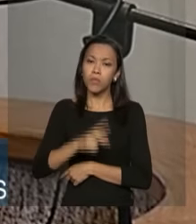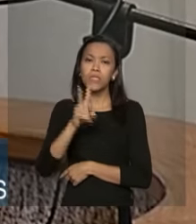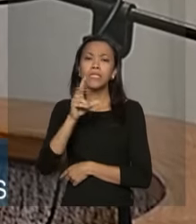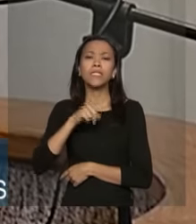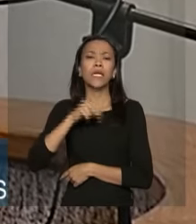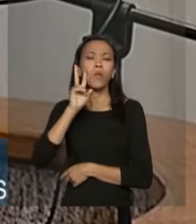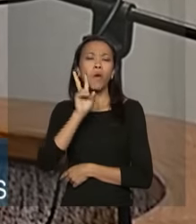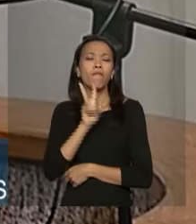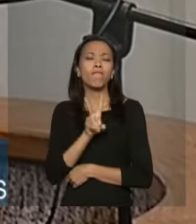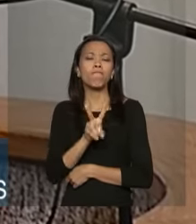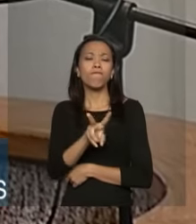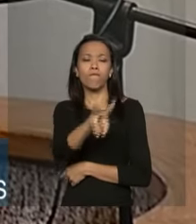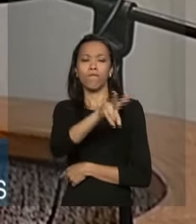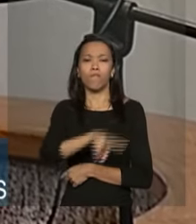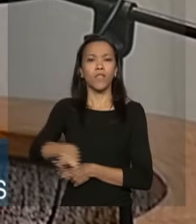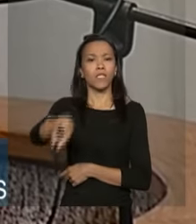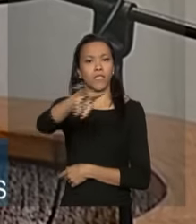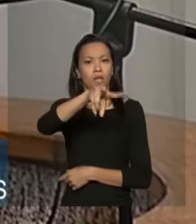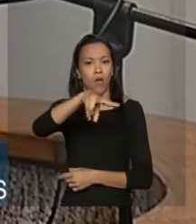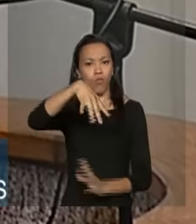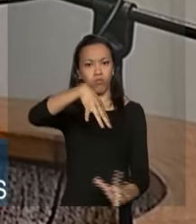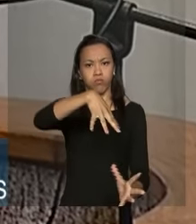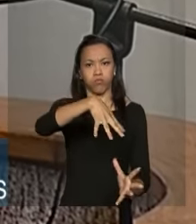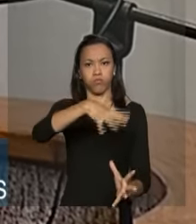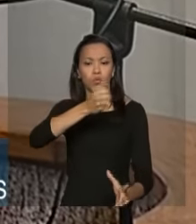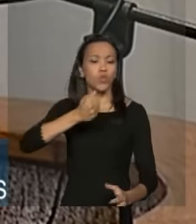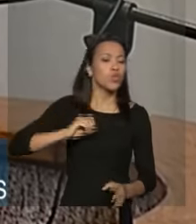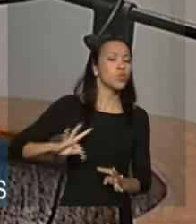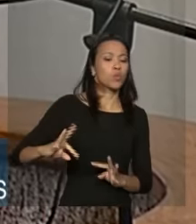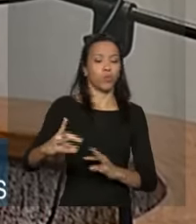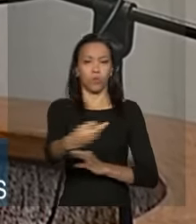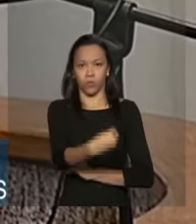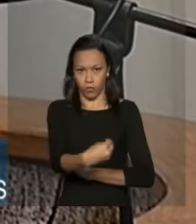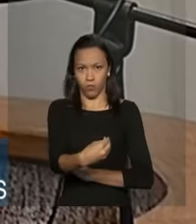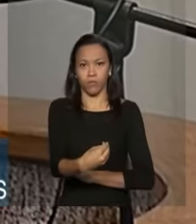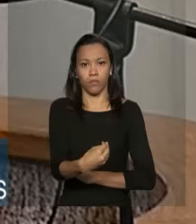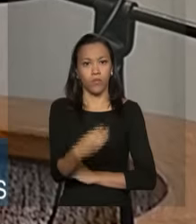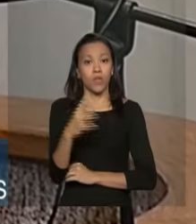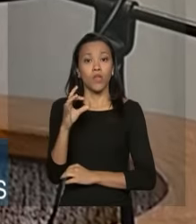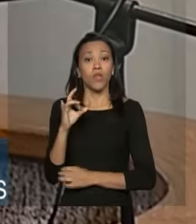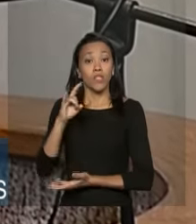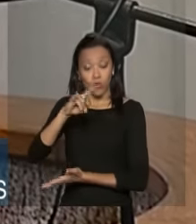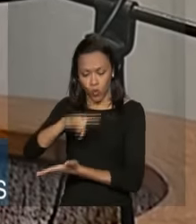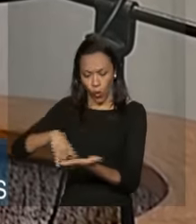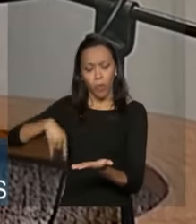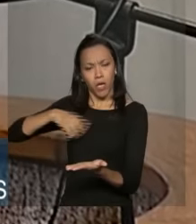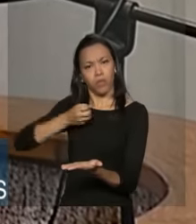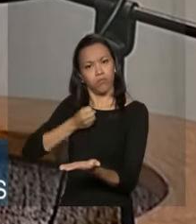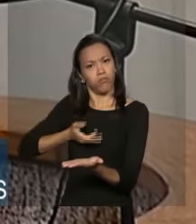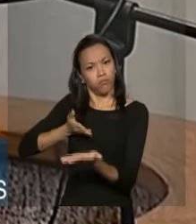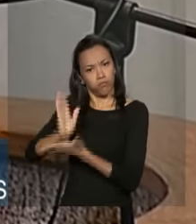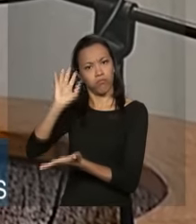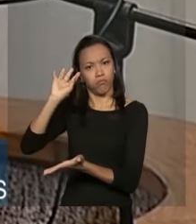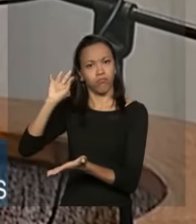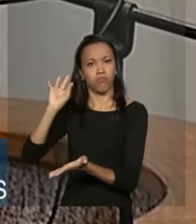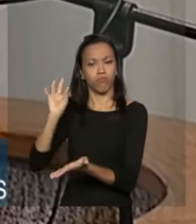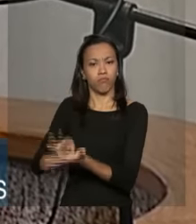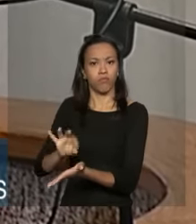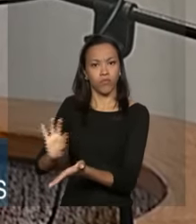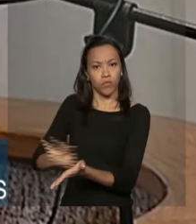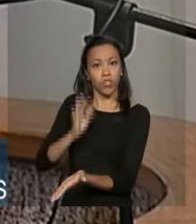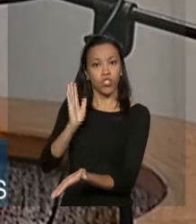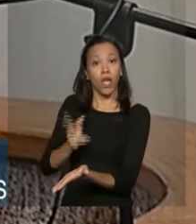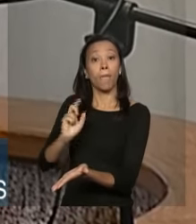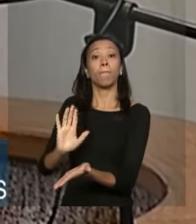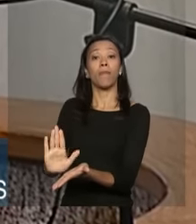holística política criminal precisamos ir além da ratificação do protocolo contra o tráfico de pessoas e